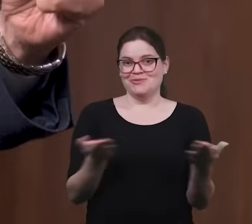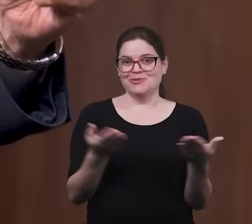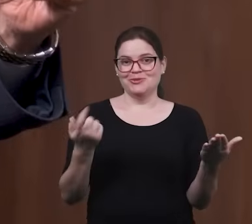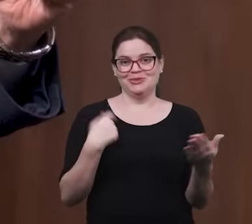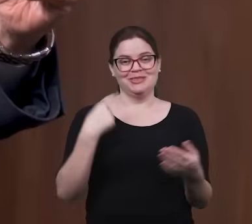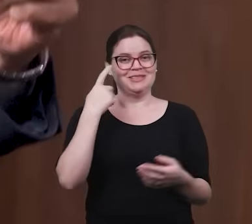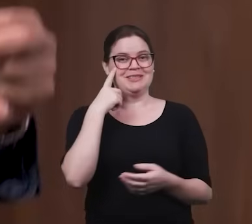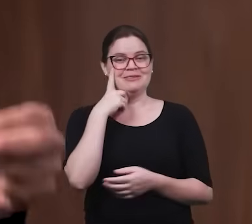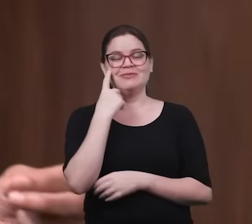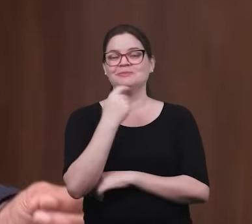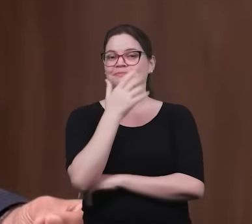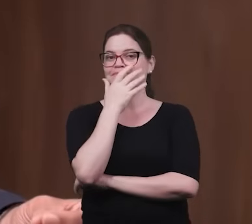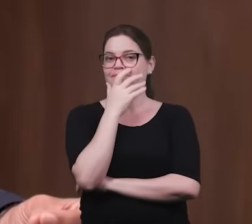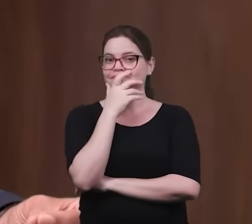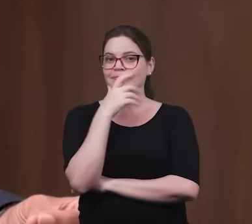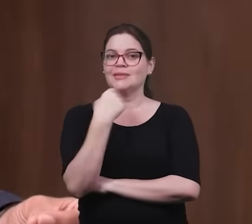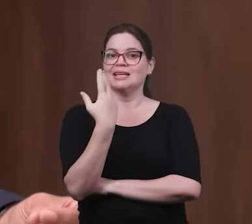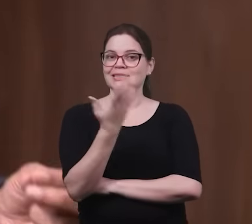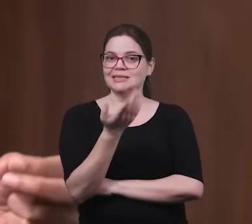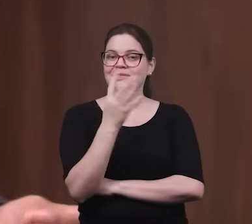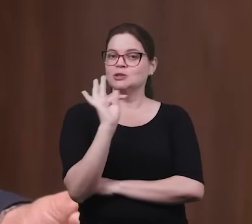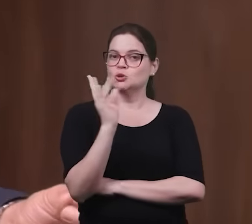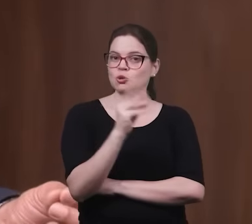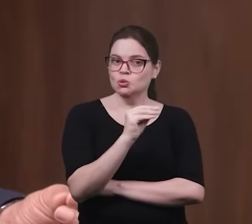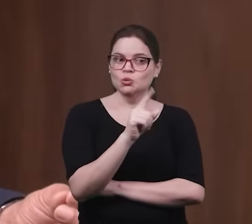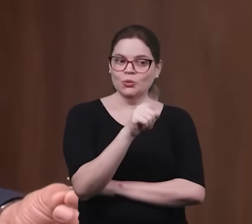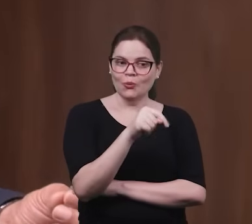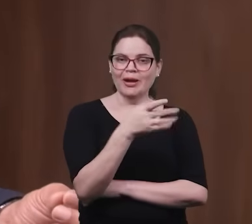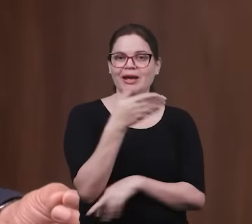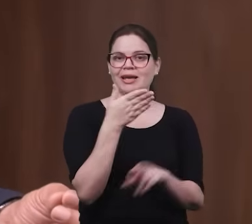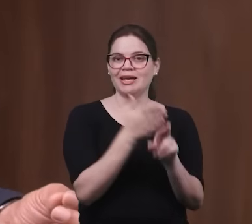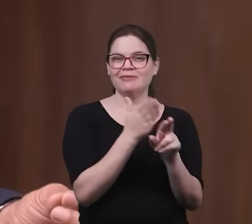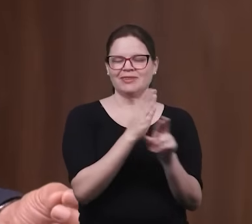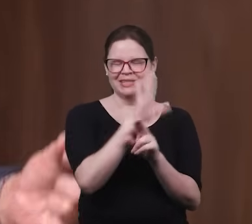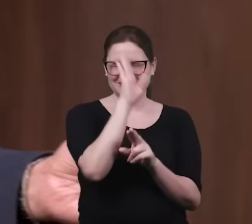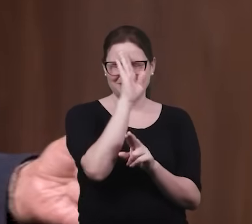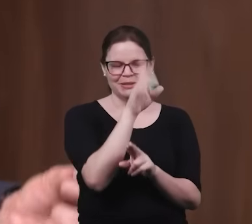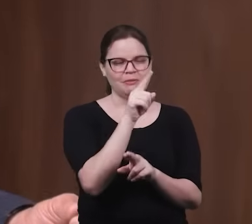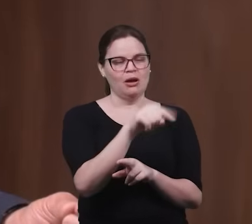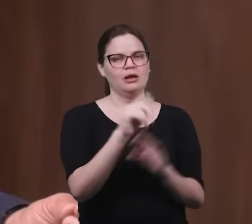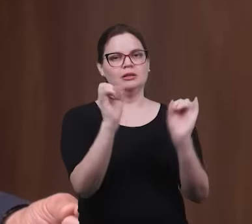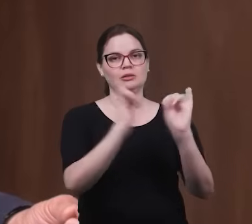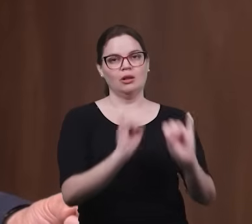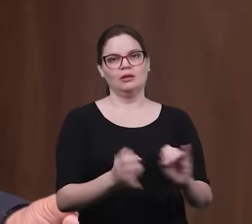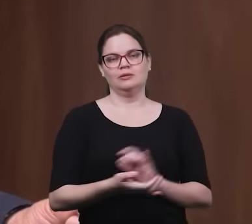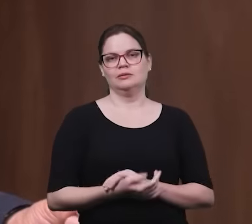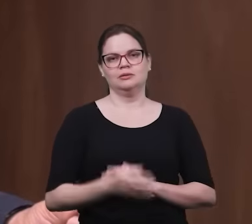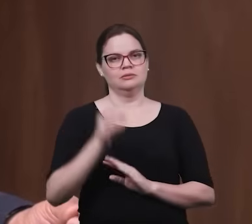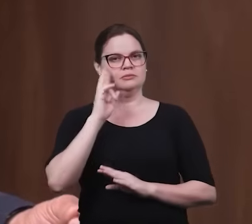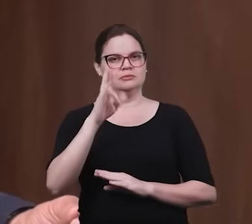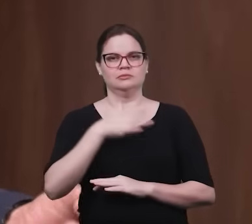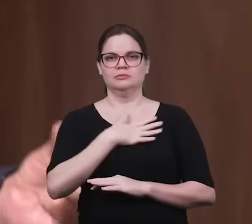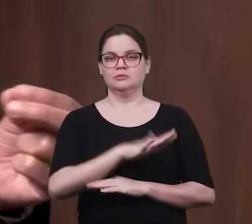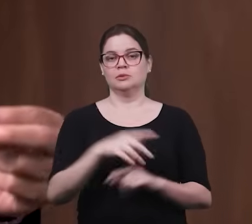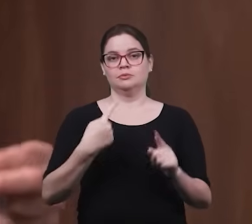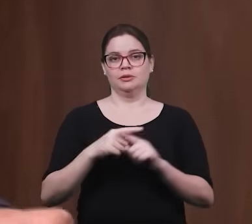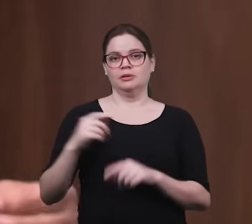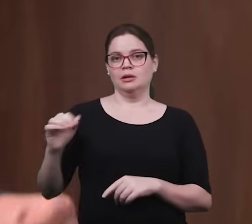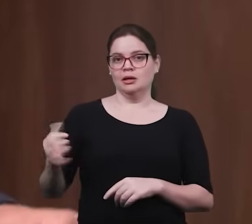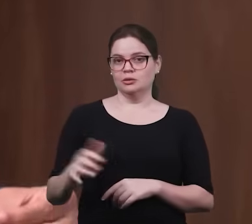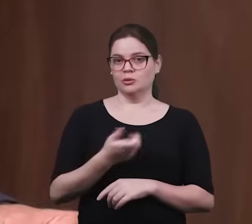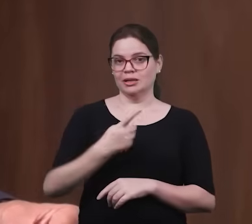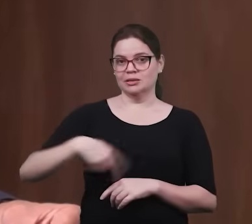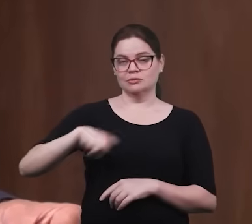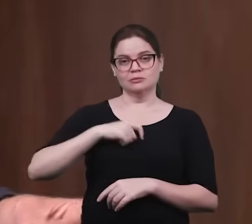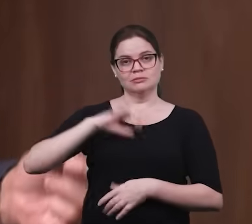moda hoje, tudo isso é idolatria. Isso não agrada o Senhor. Porque a adoração